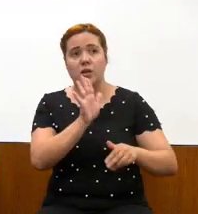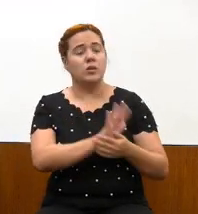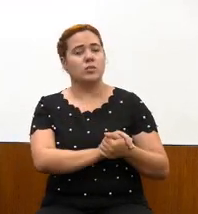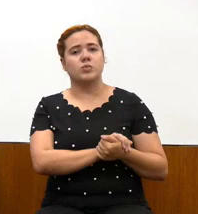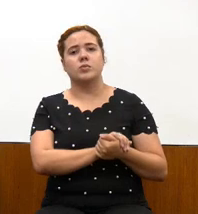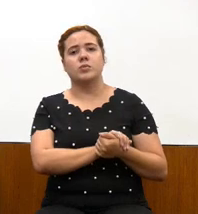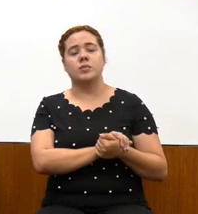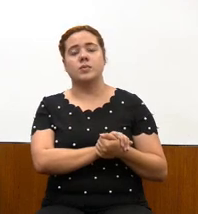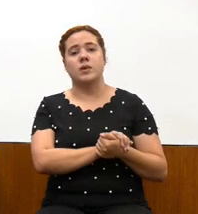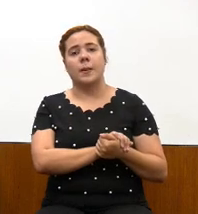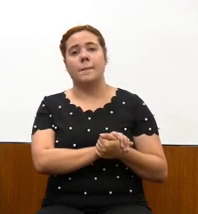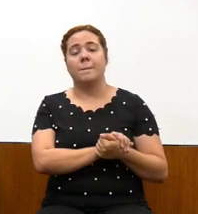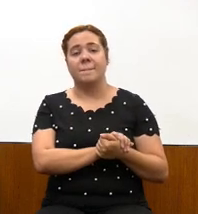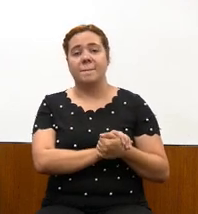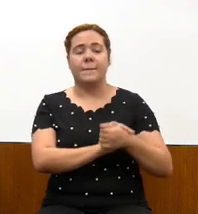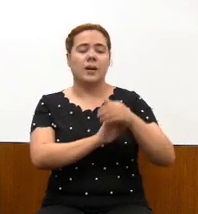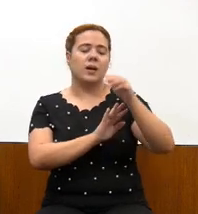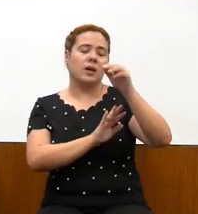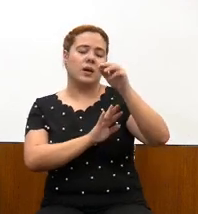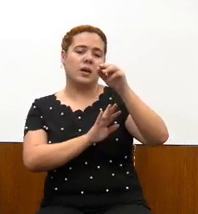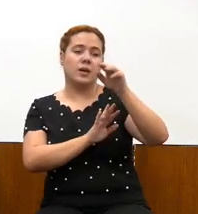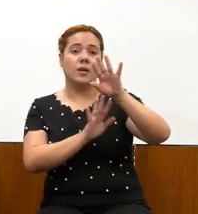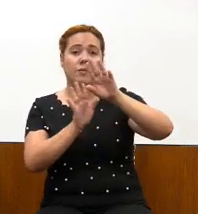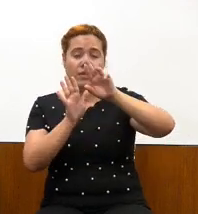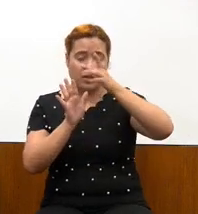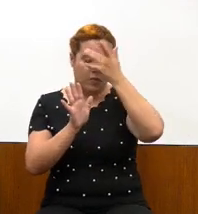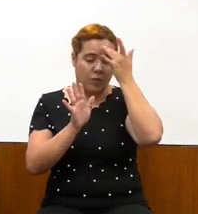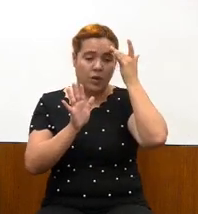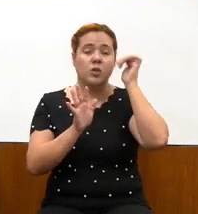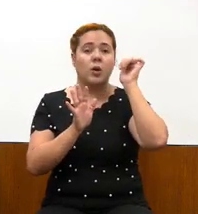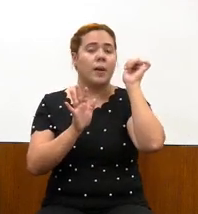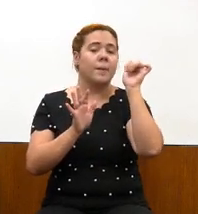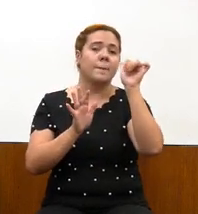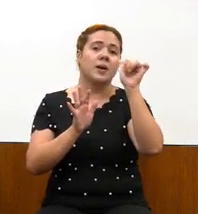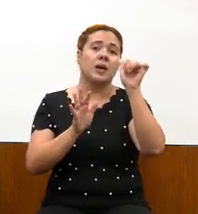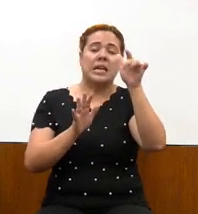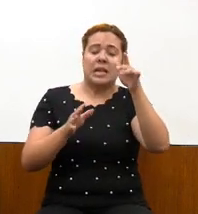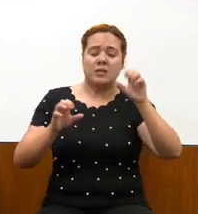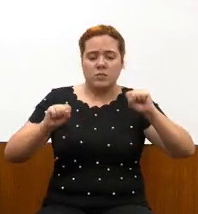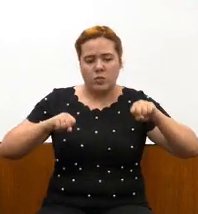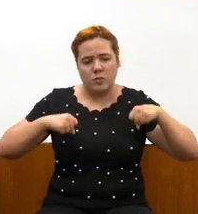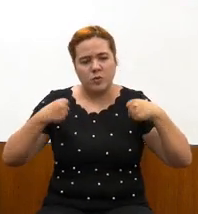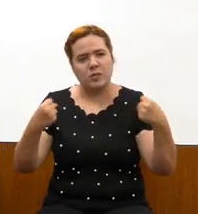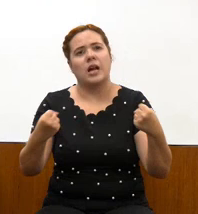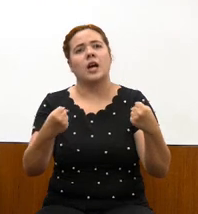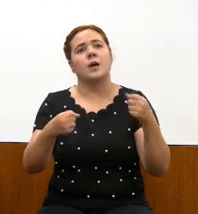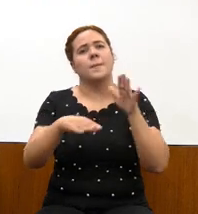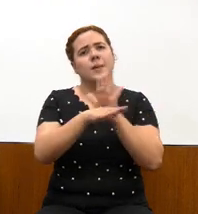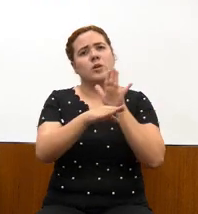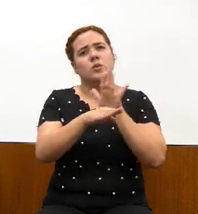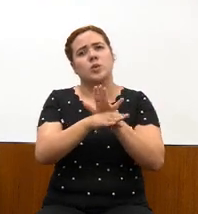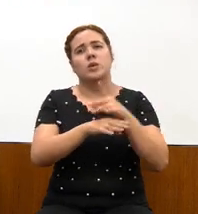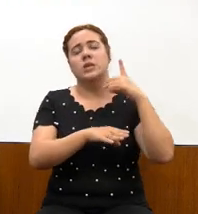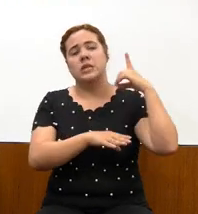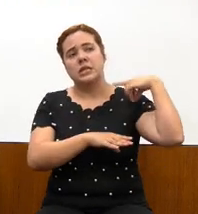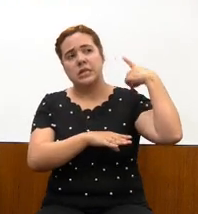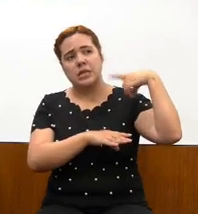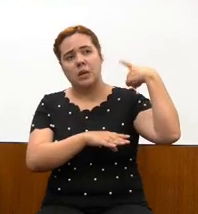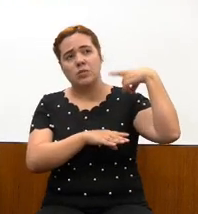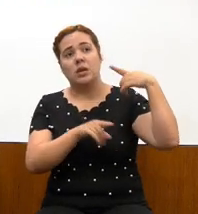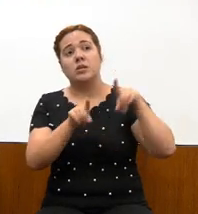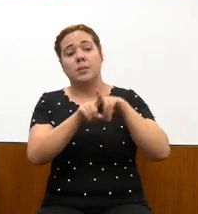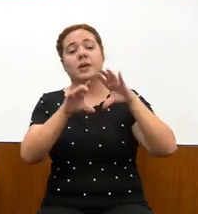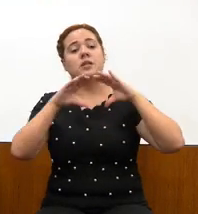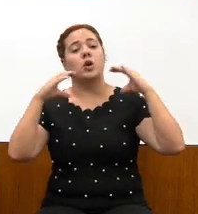Rogéria Caon e Karina Mairink. Reconheço o empenho e comprometimento dos colegas deputados, membros desta